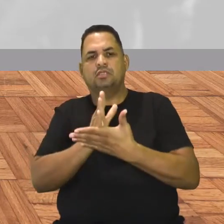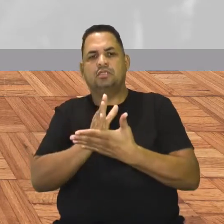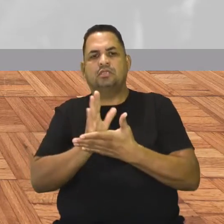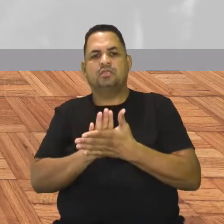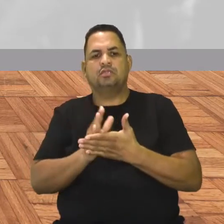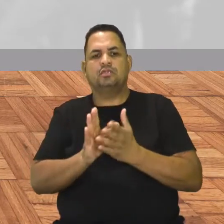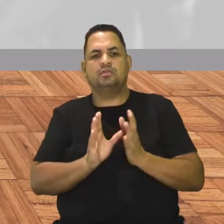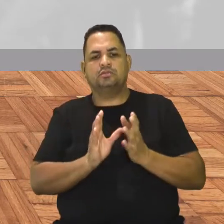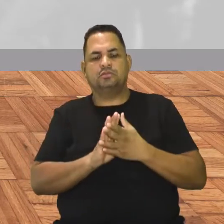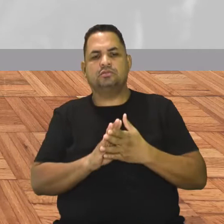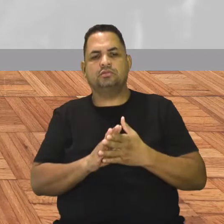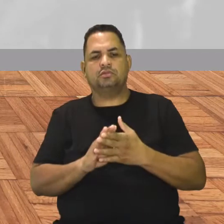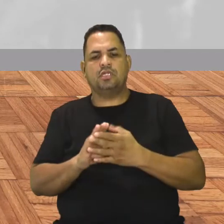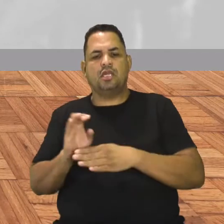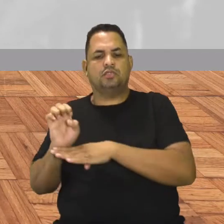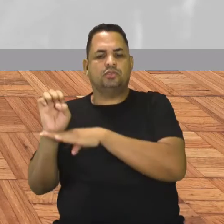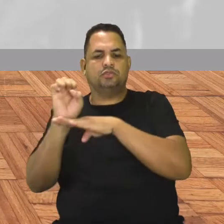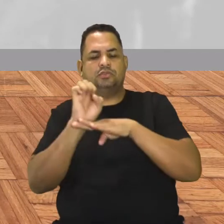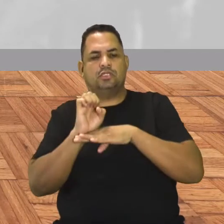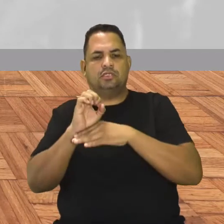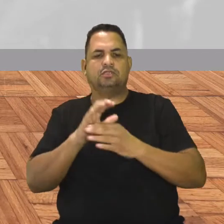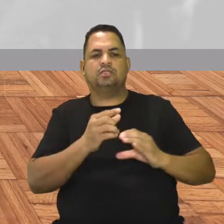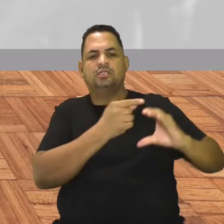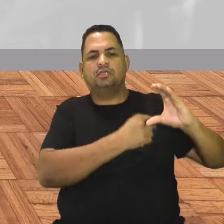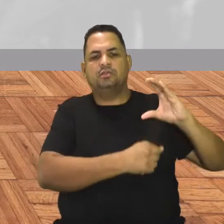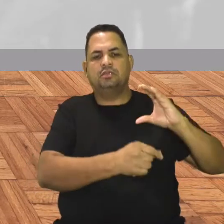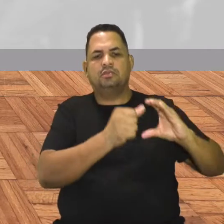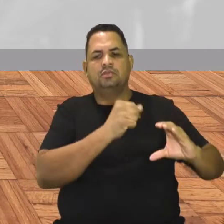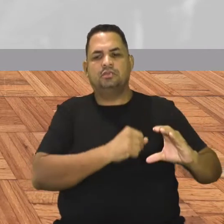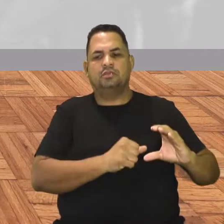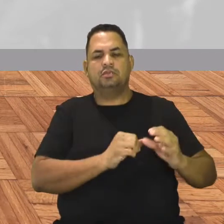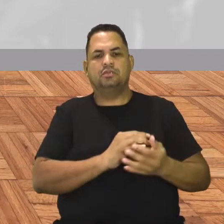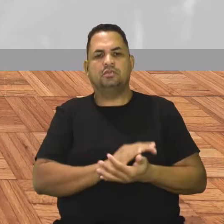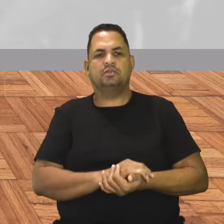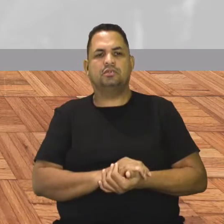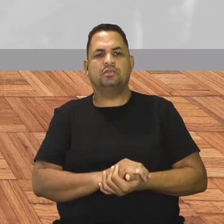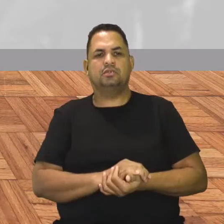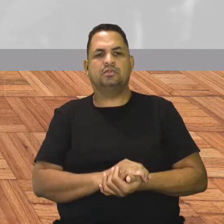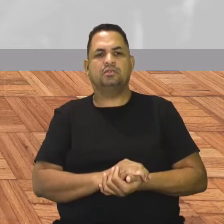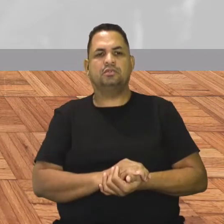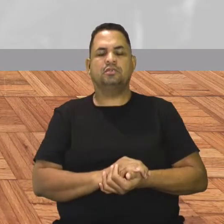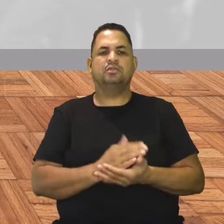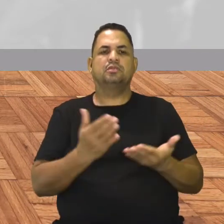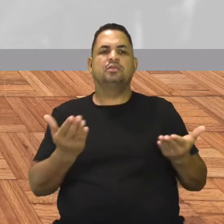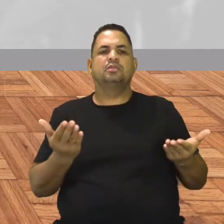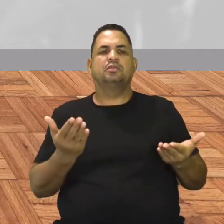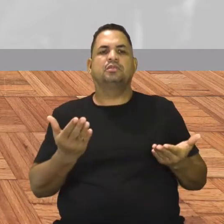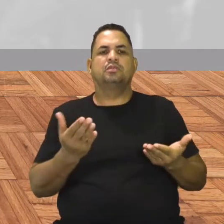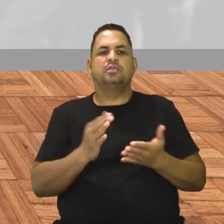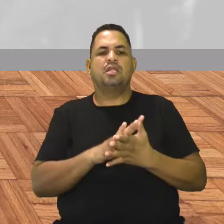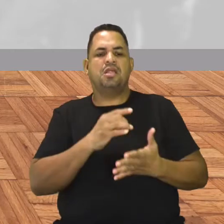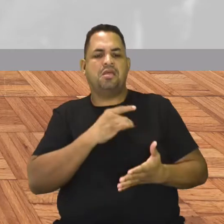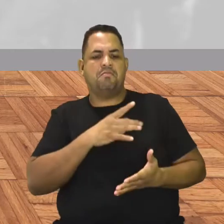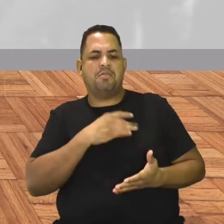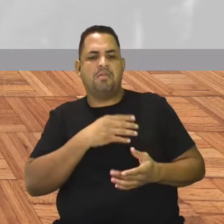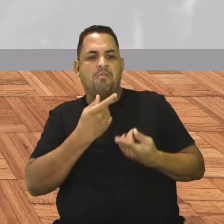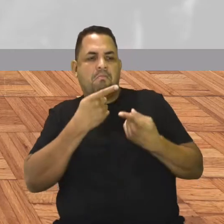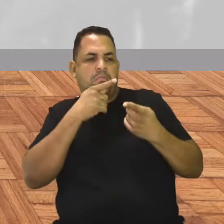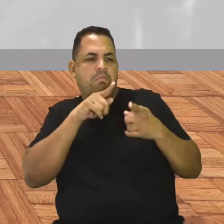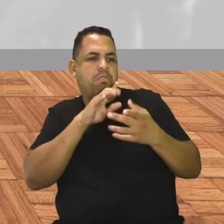entre socialistas e capitalistas. E aí vem aquela questão, aquele medo da